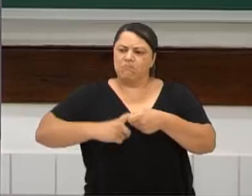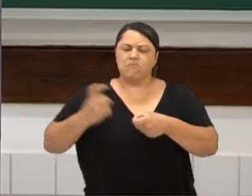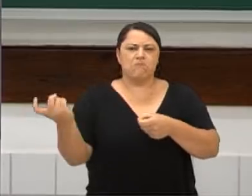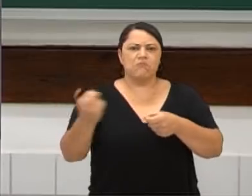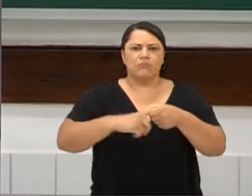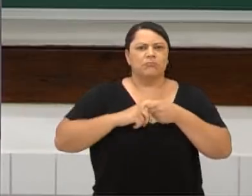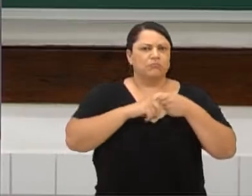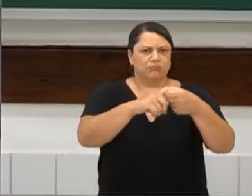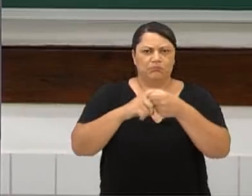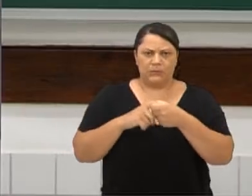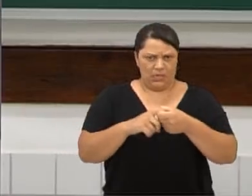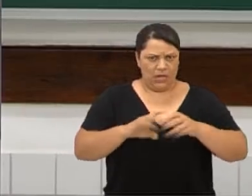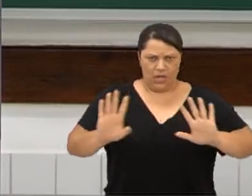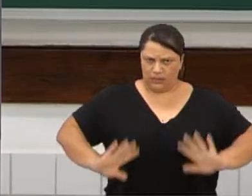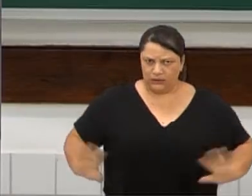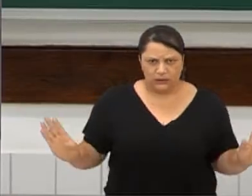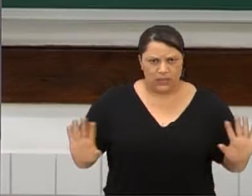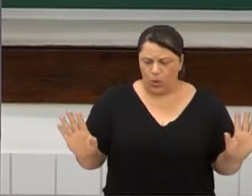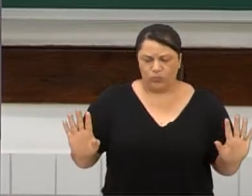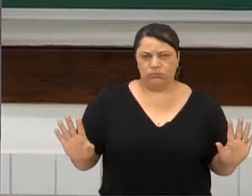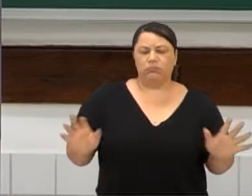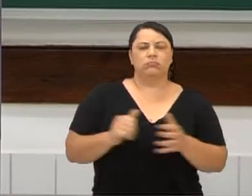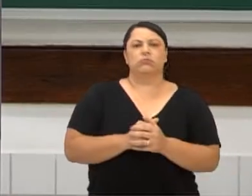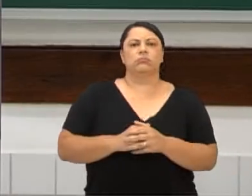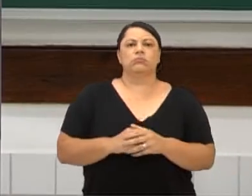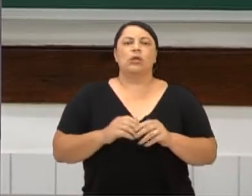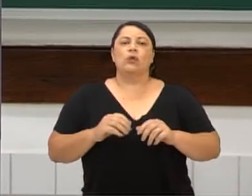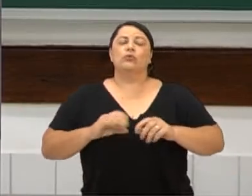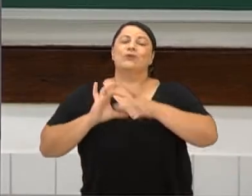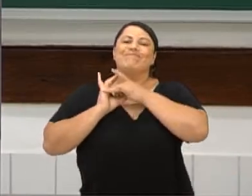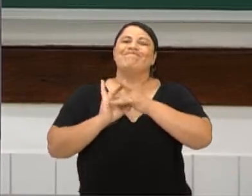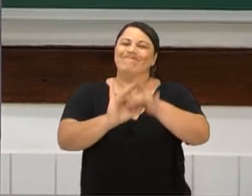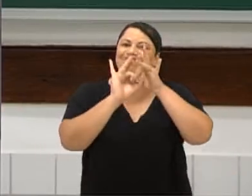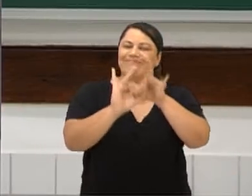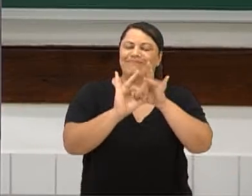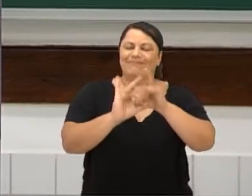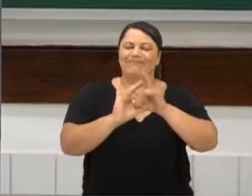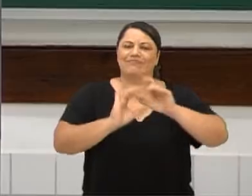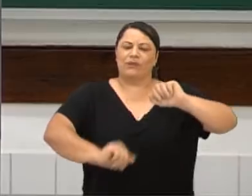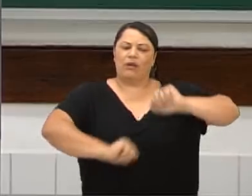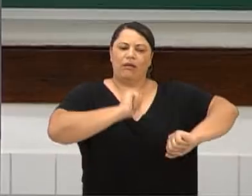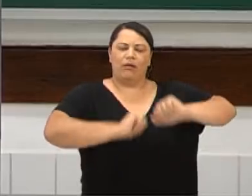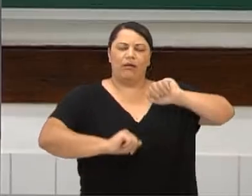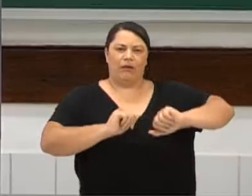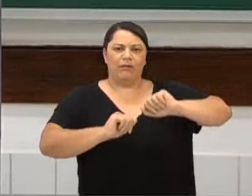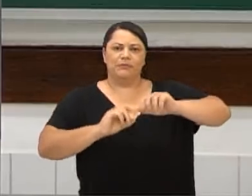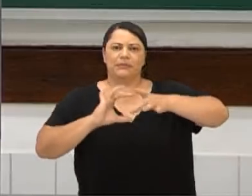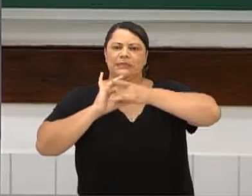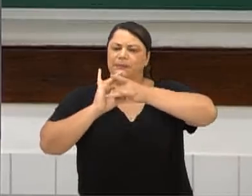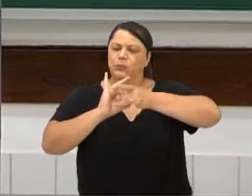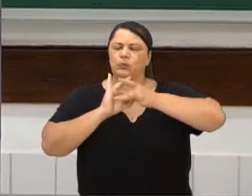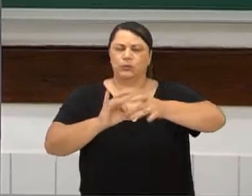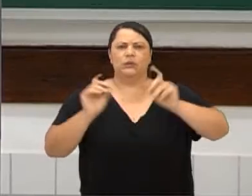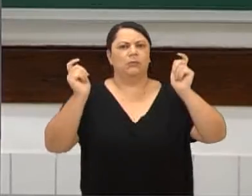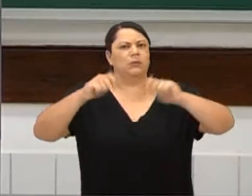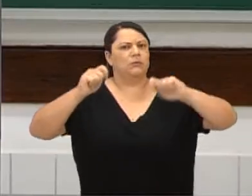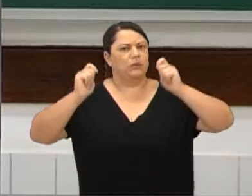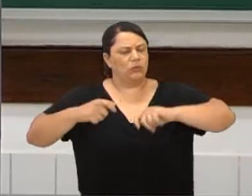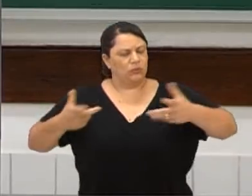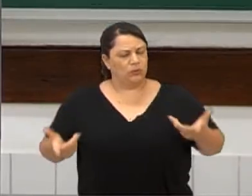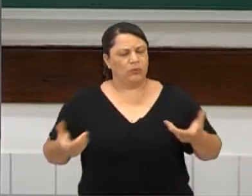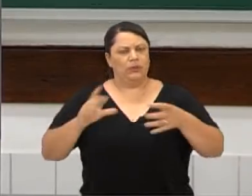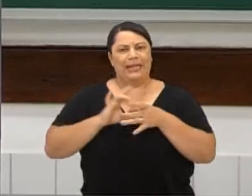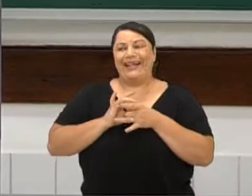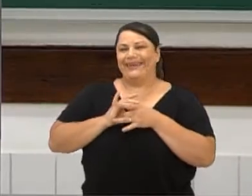seja, não são empresas, unidas, mas são empresas autônomas, independentes. O que